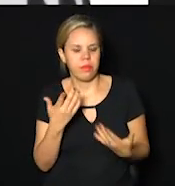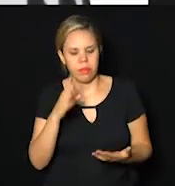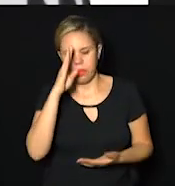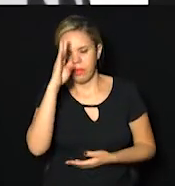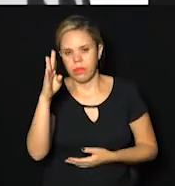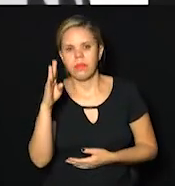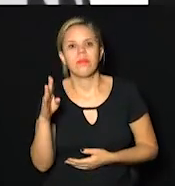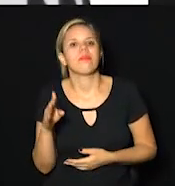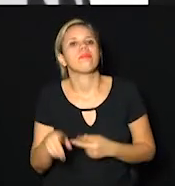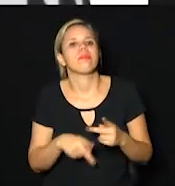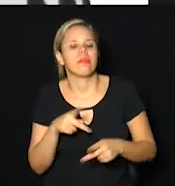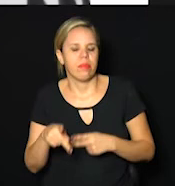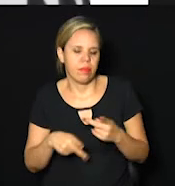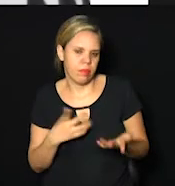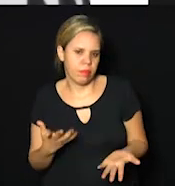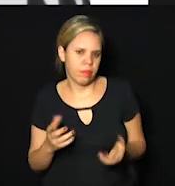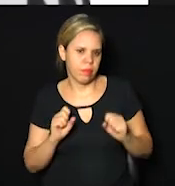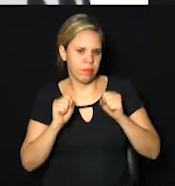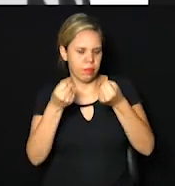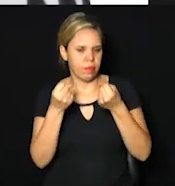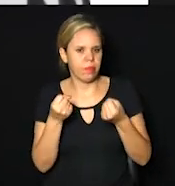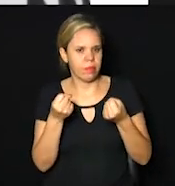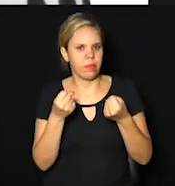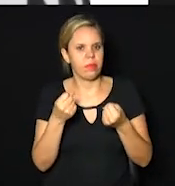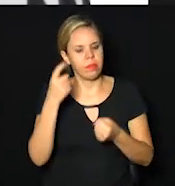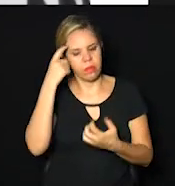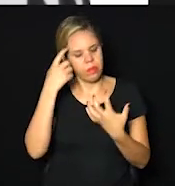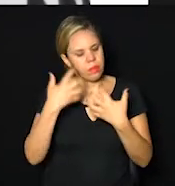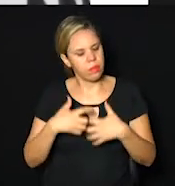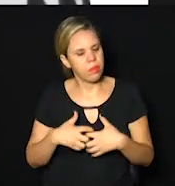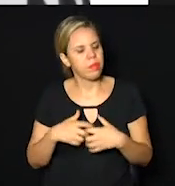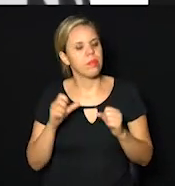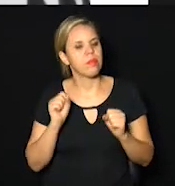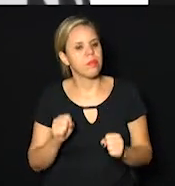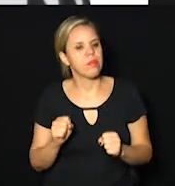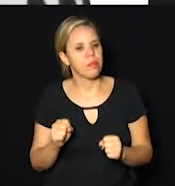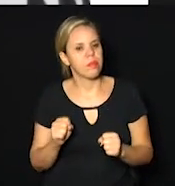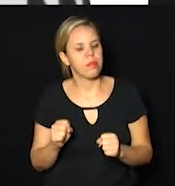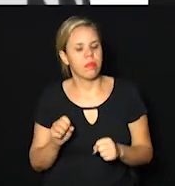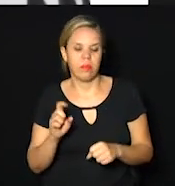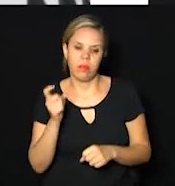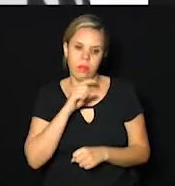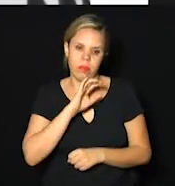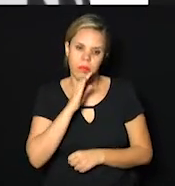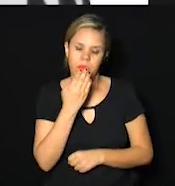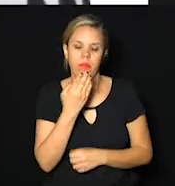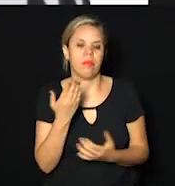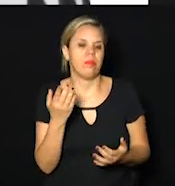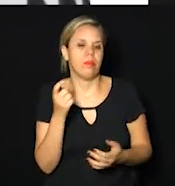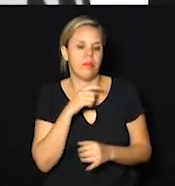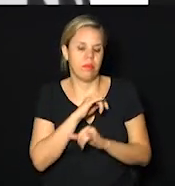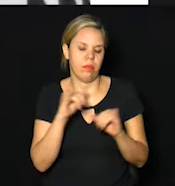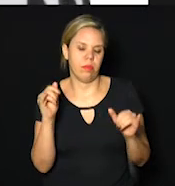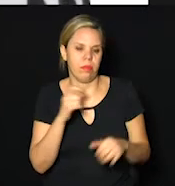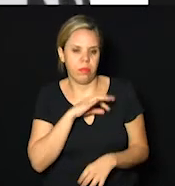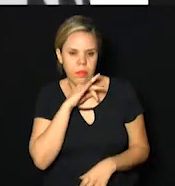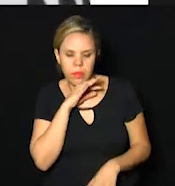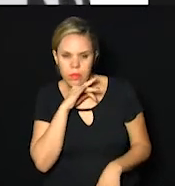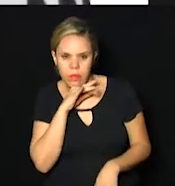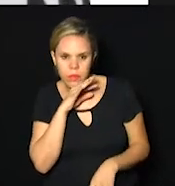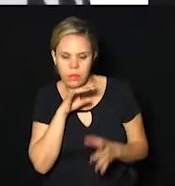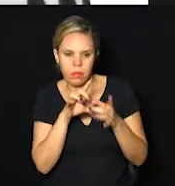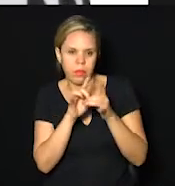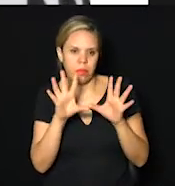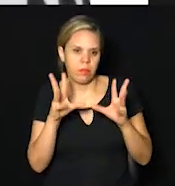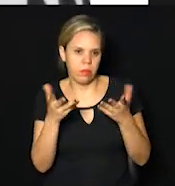principalmente elas estão defendendo o que elas pensam. Pode ser também fake news. O que é ruim, claro, é ruim para a democracia, é ruim para